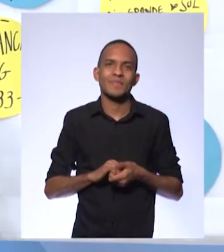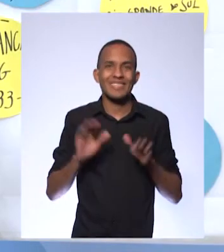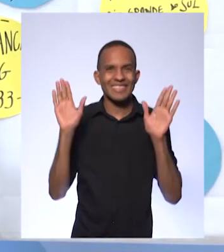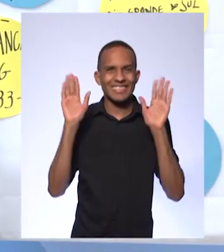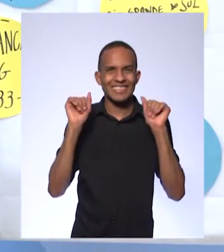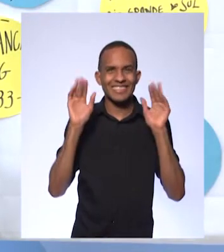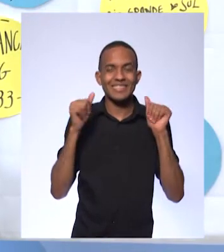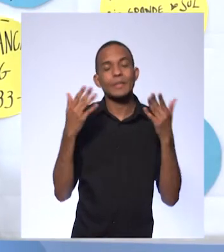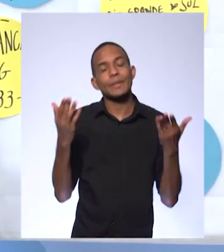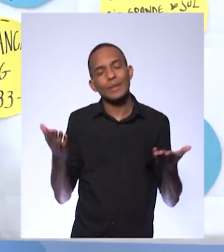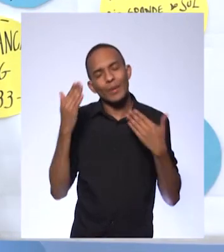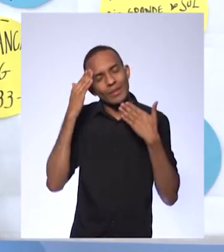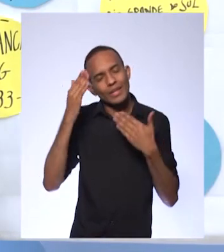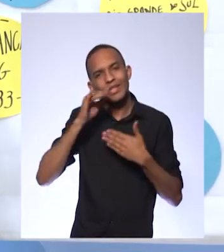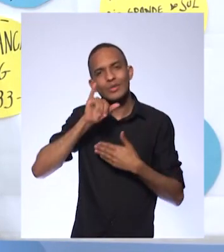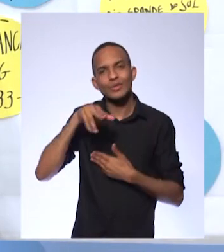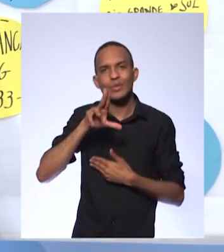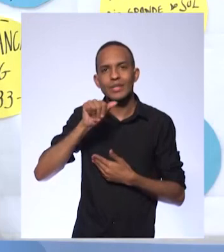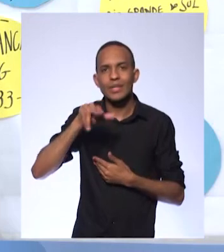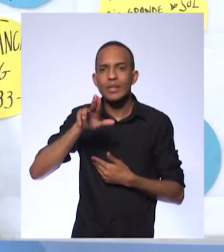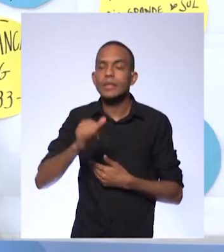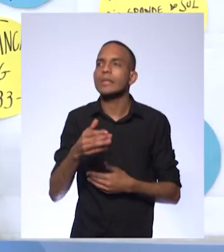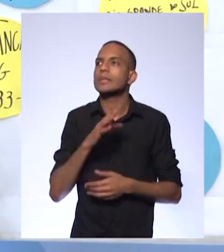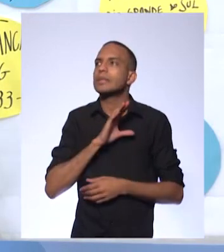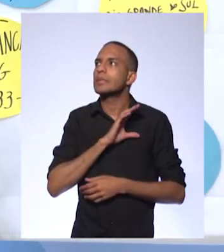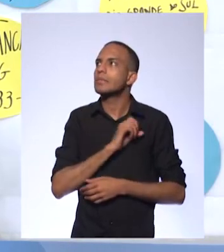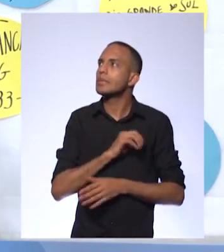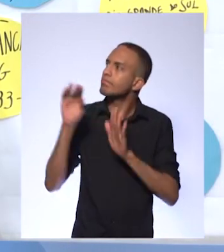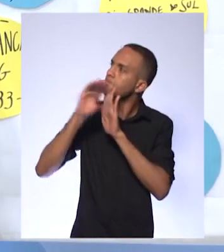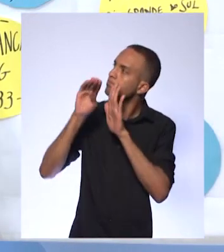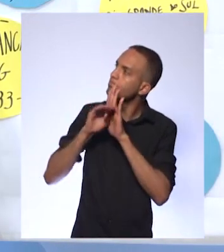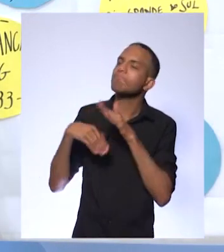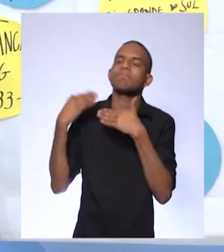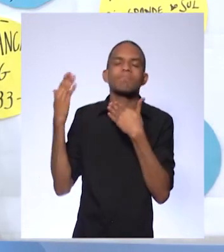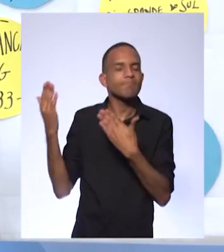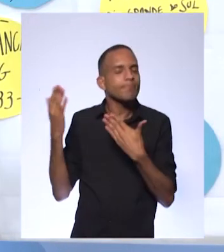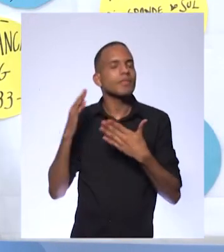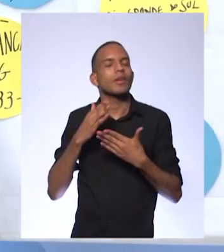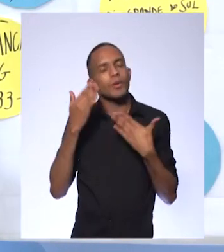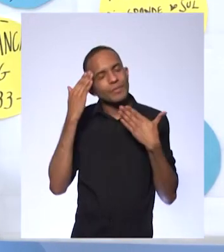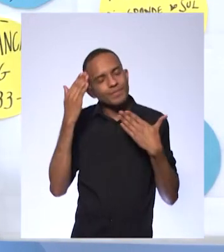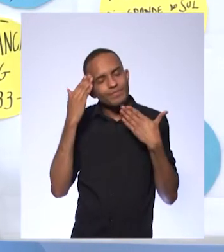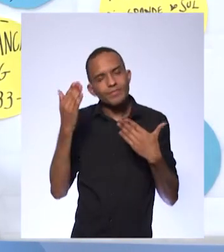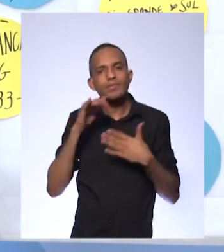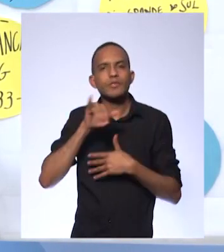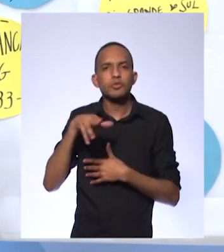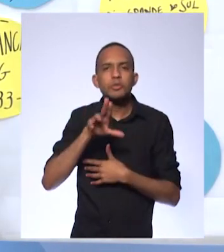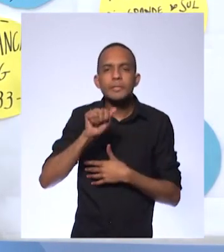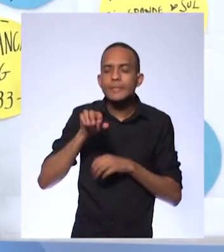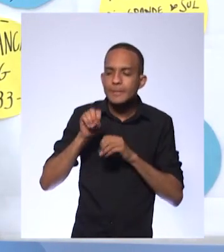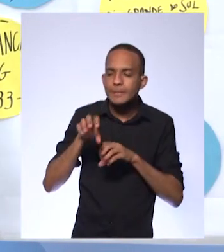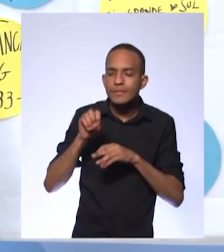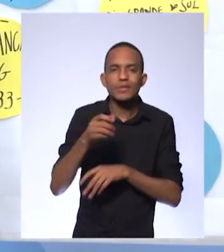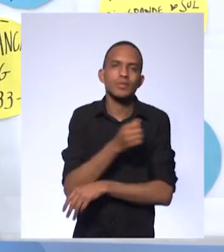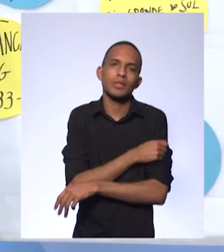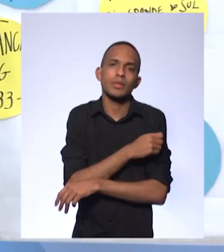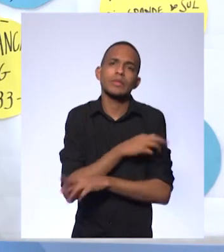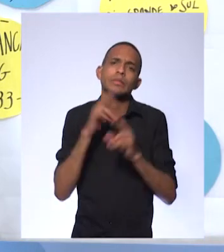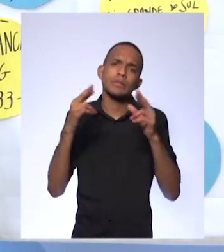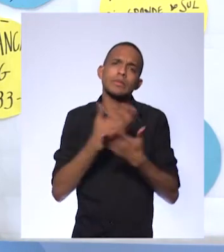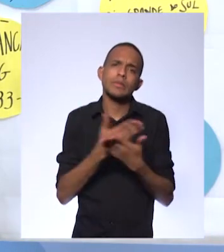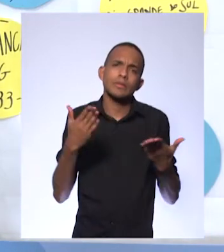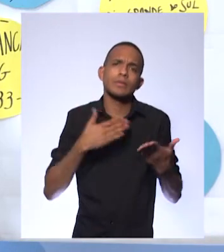tchau. Obrigada, professora Juliana. Adoramos o seu mapa mental. Muito bem, professora Juliana, orientando aí seus estudantes. Espero que vocês tenham